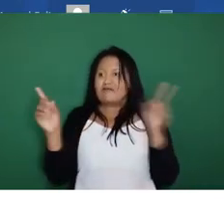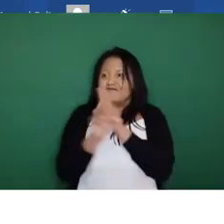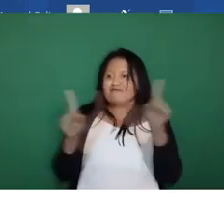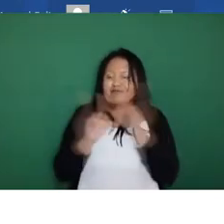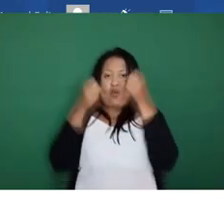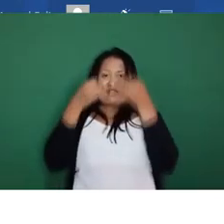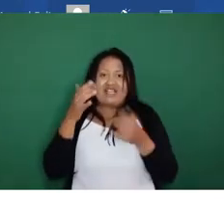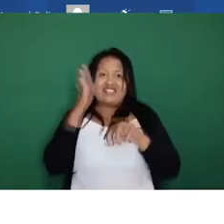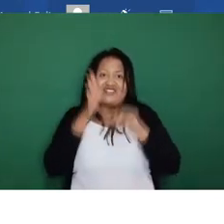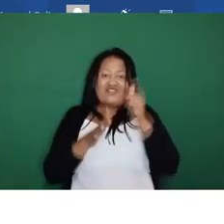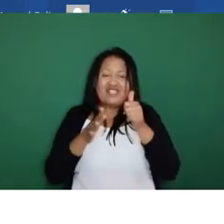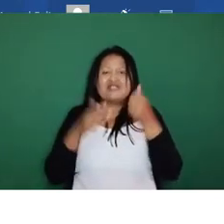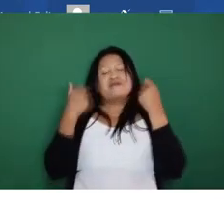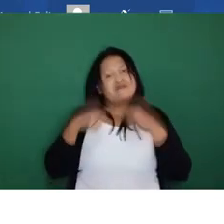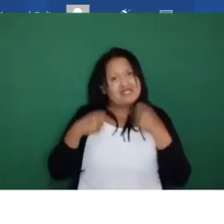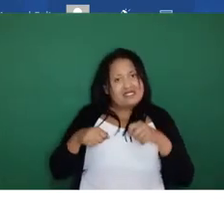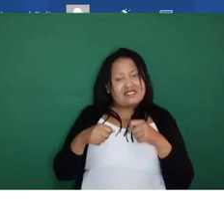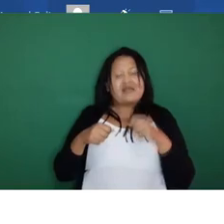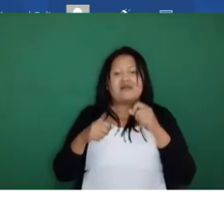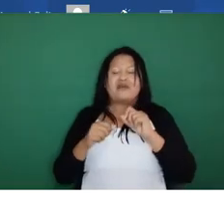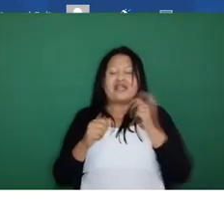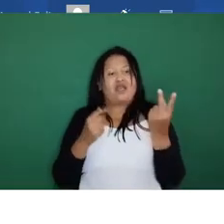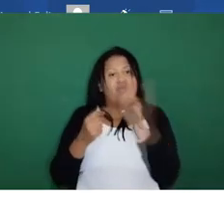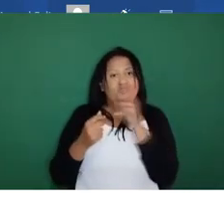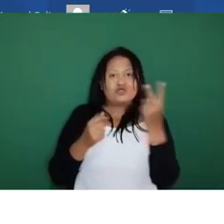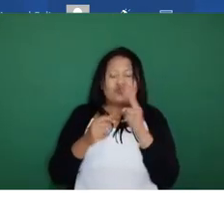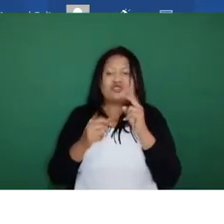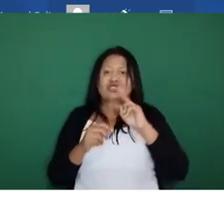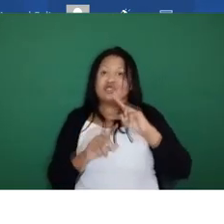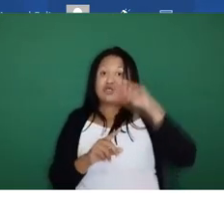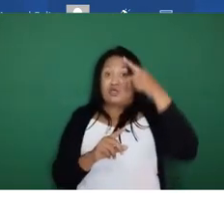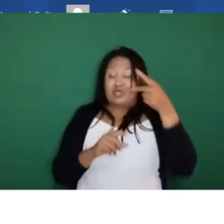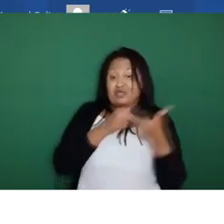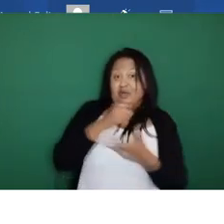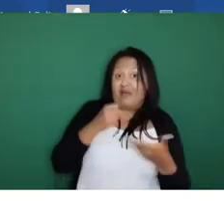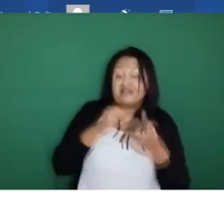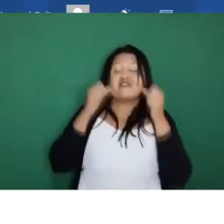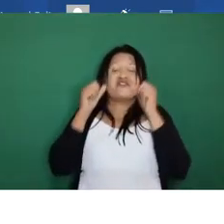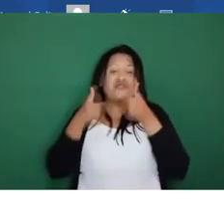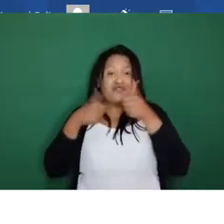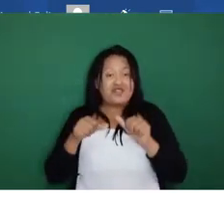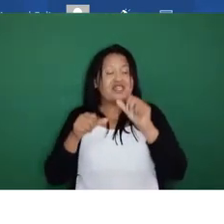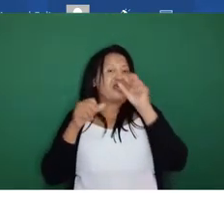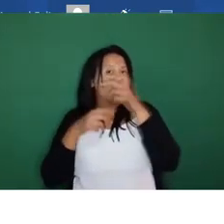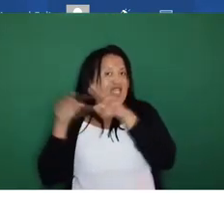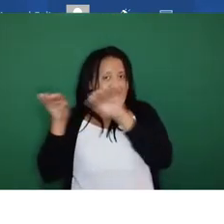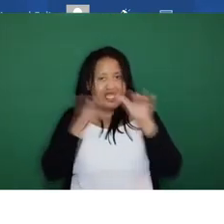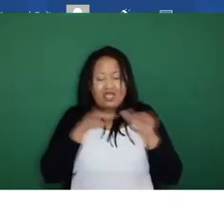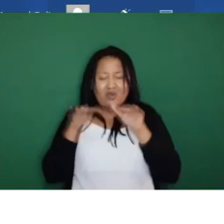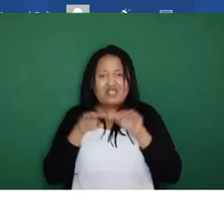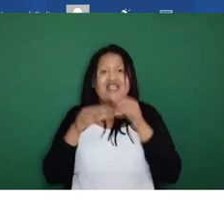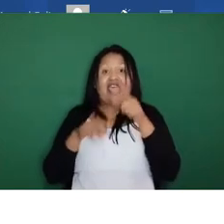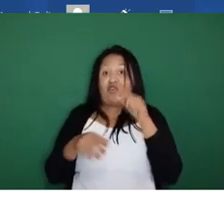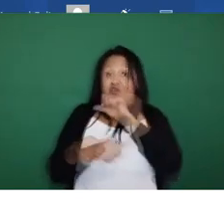expoente das duas potências fiquem iguais para que a gente possa somar então foi o que eu fiz né deixei cinco vezes veja que as duas